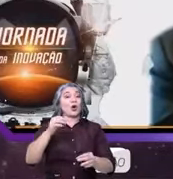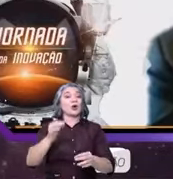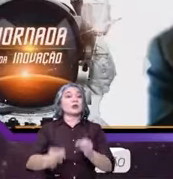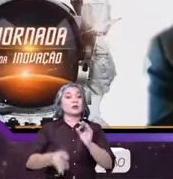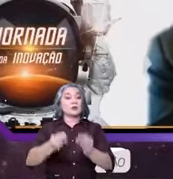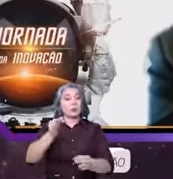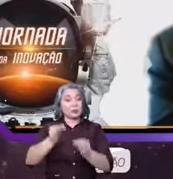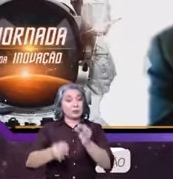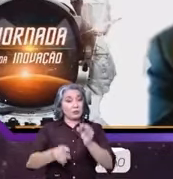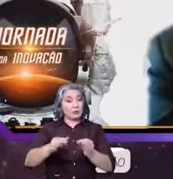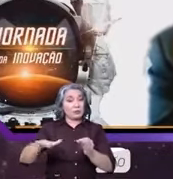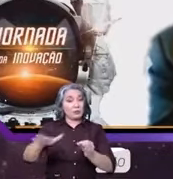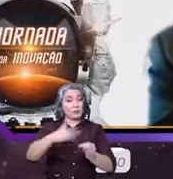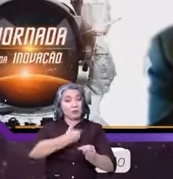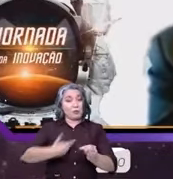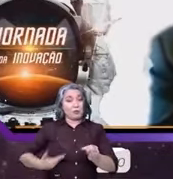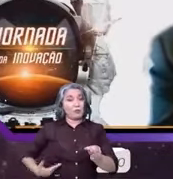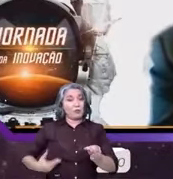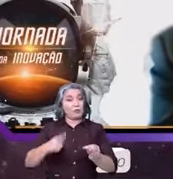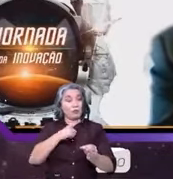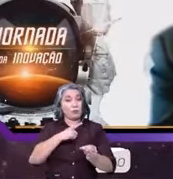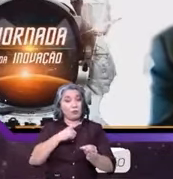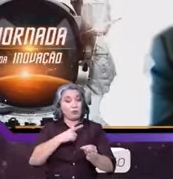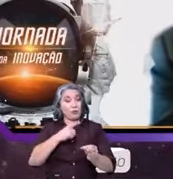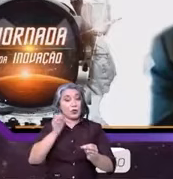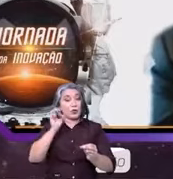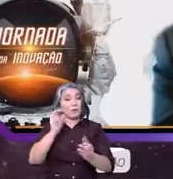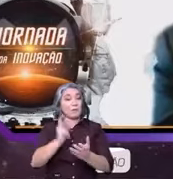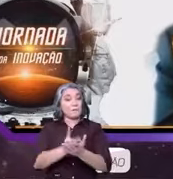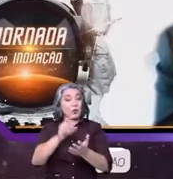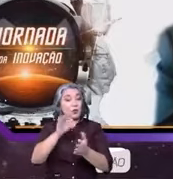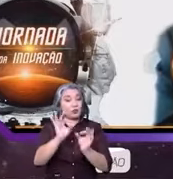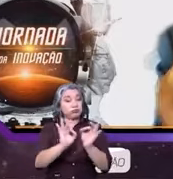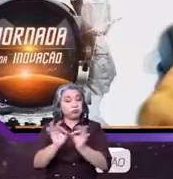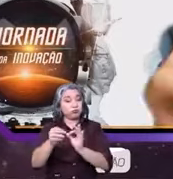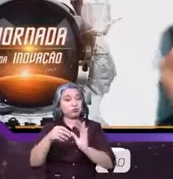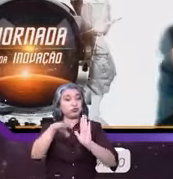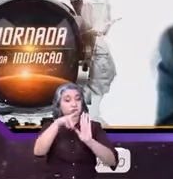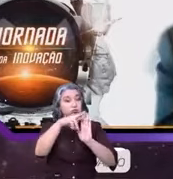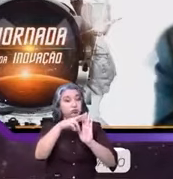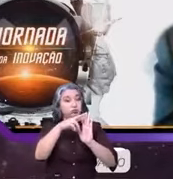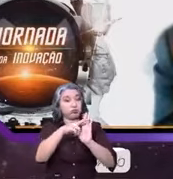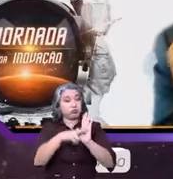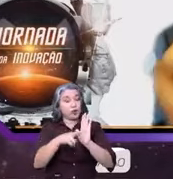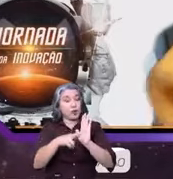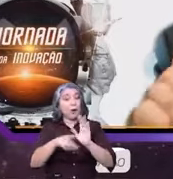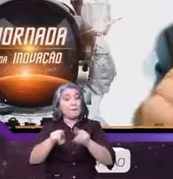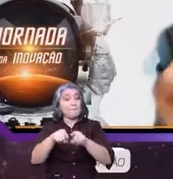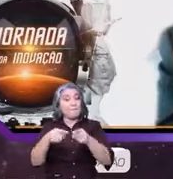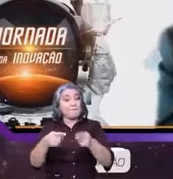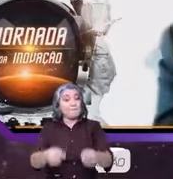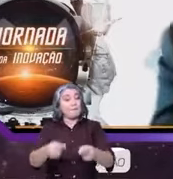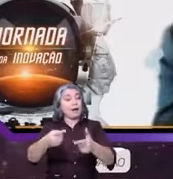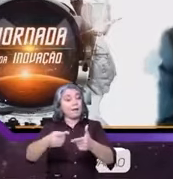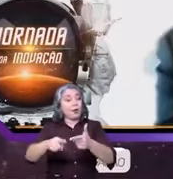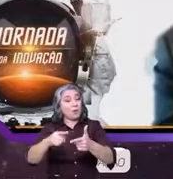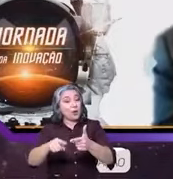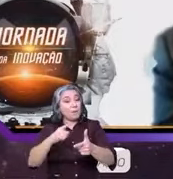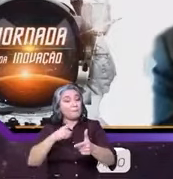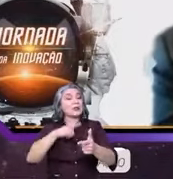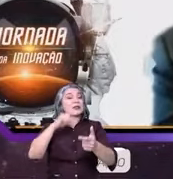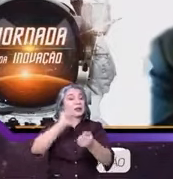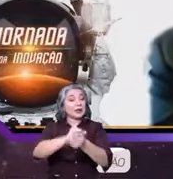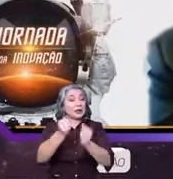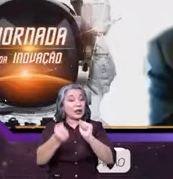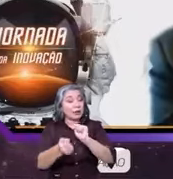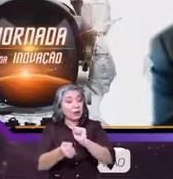hiperregulado, hostil à inovação, porque não tem normatização adequada que